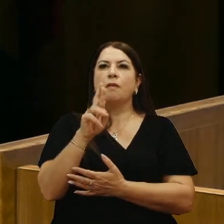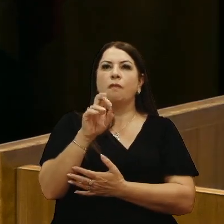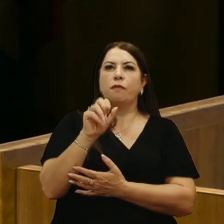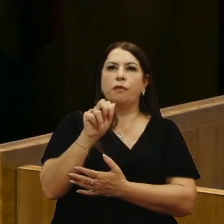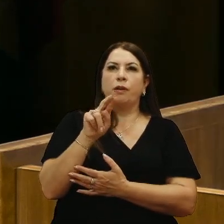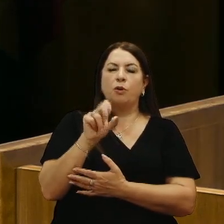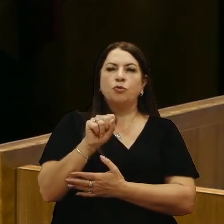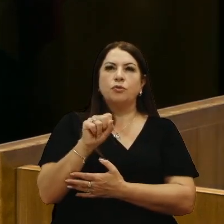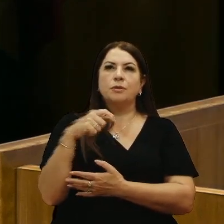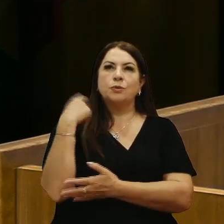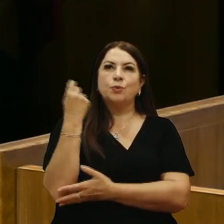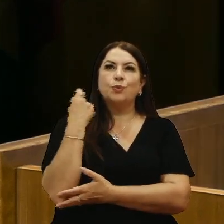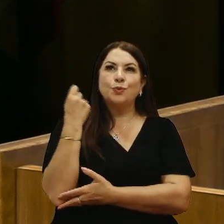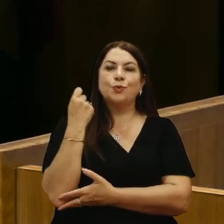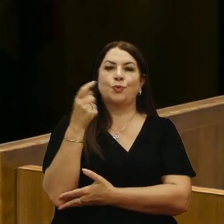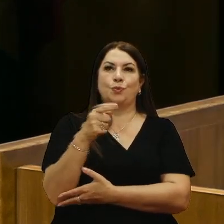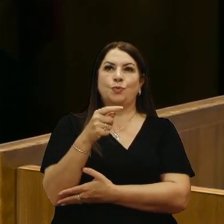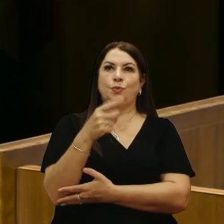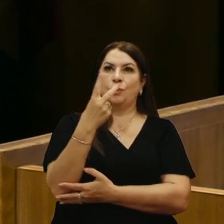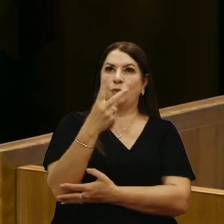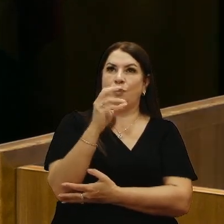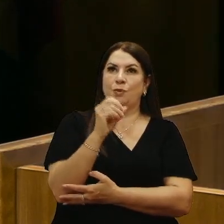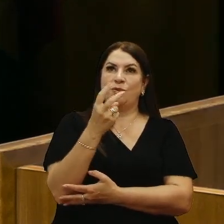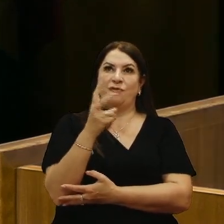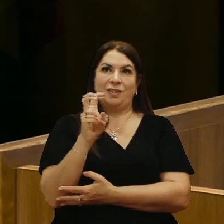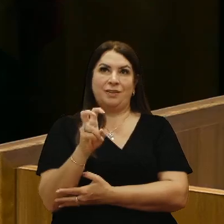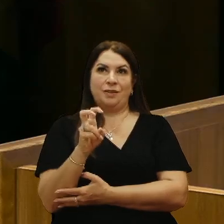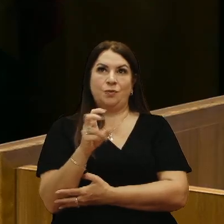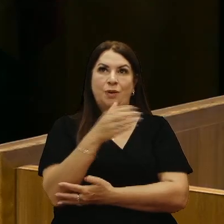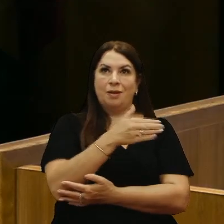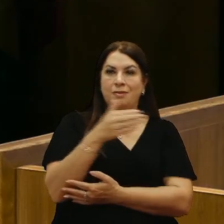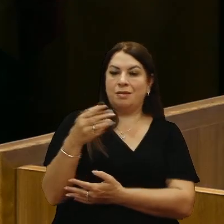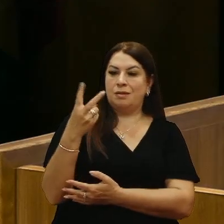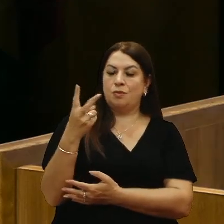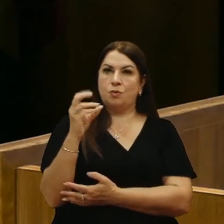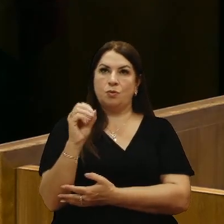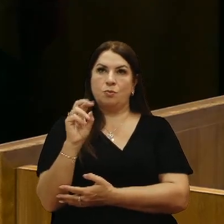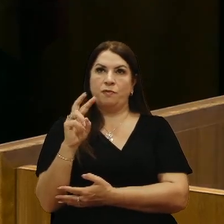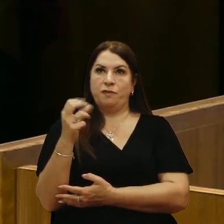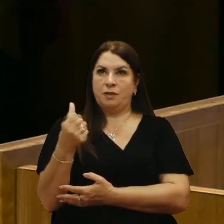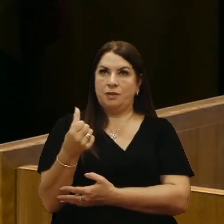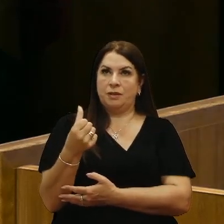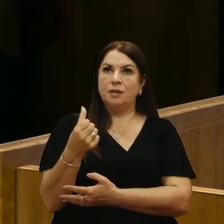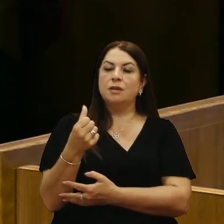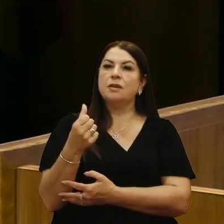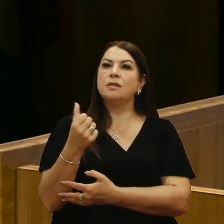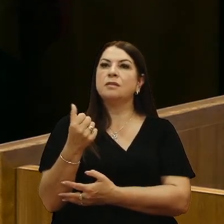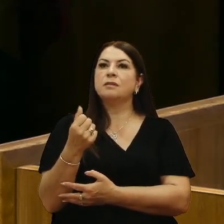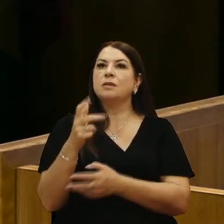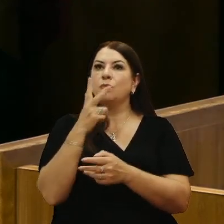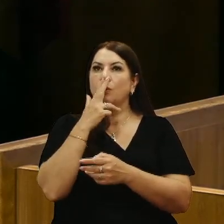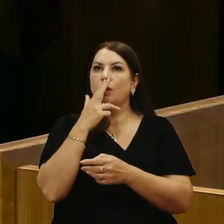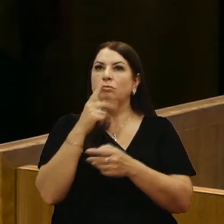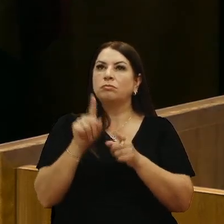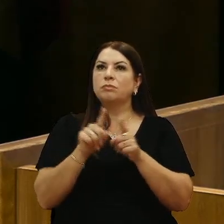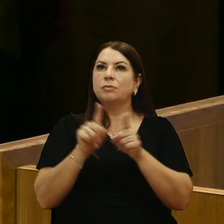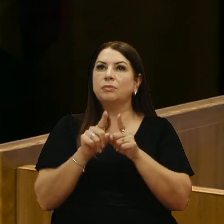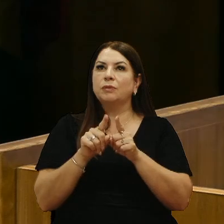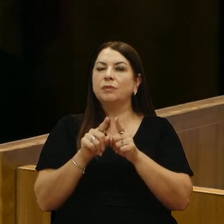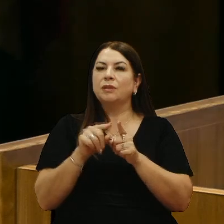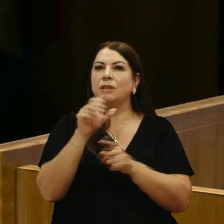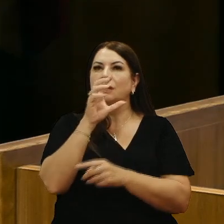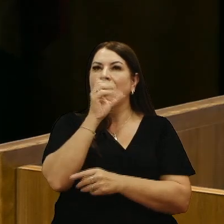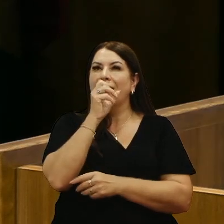recentes no Rio Grande do Sul, em 2025 a 2026, operações como a Regenerar e o